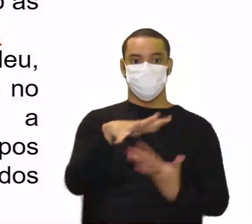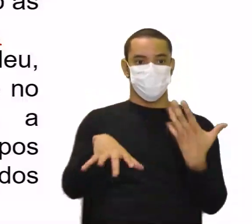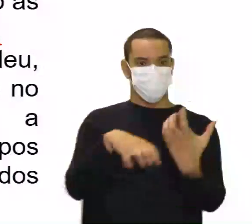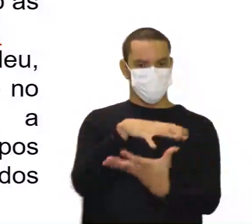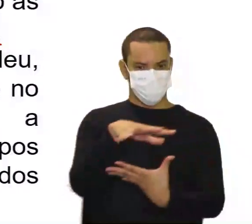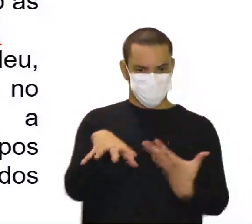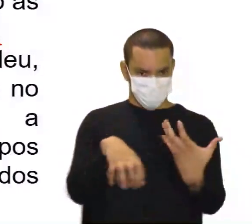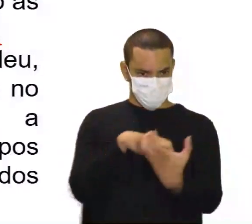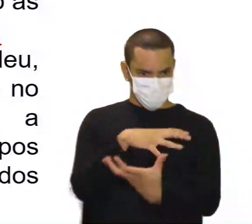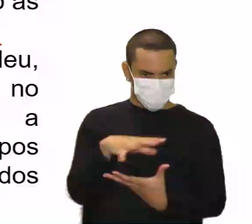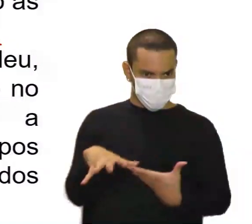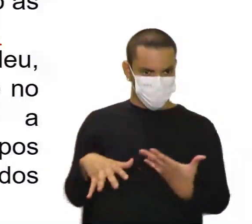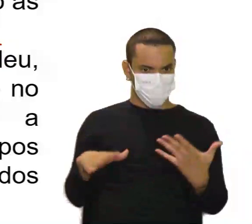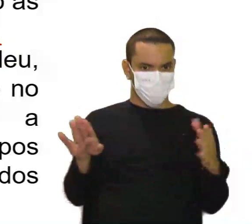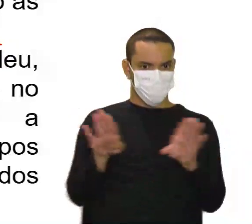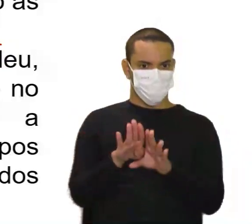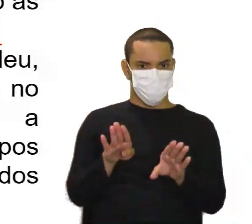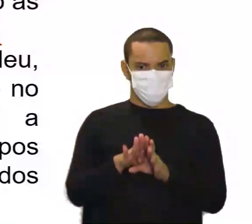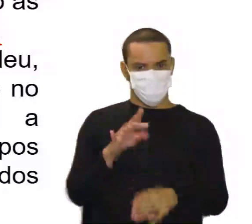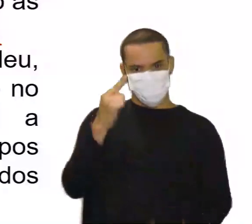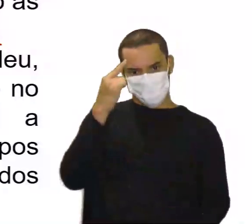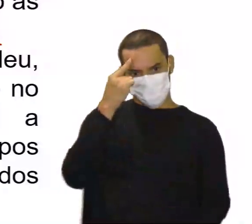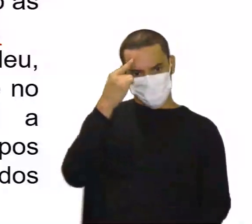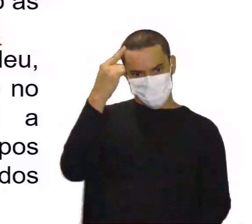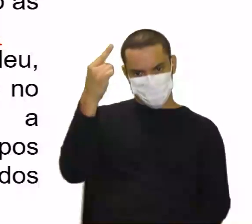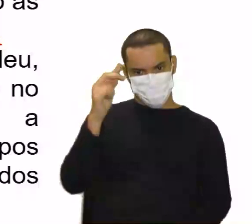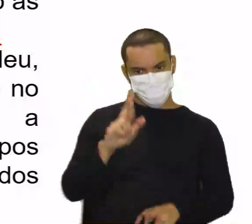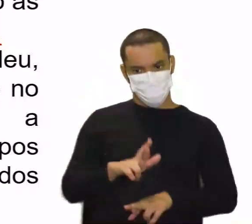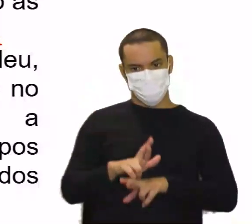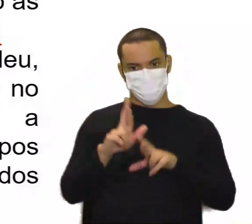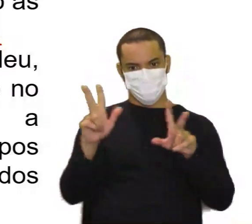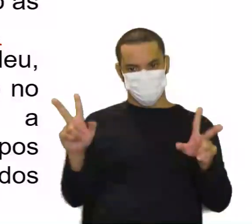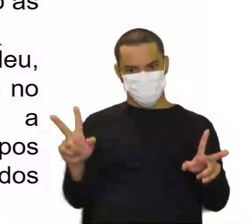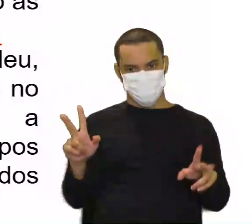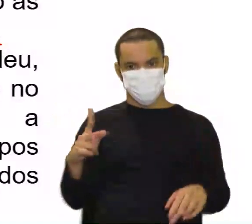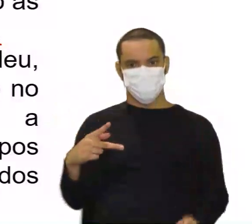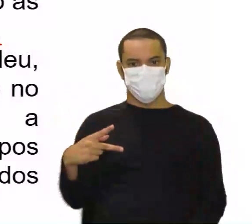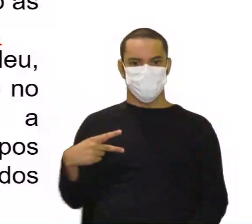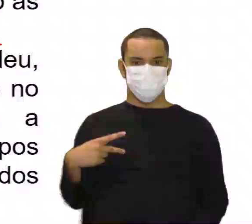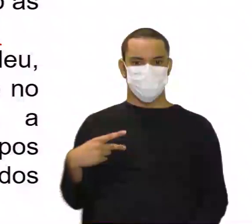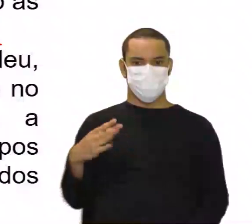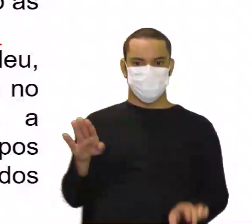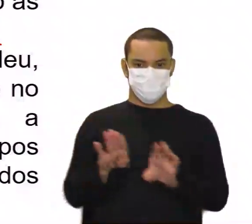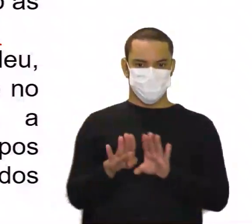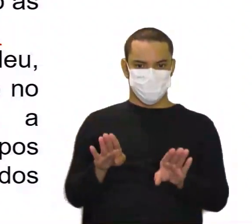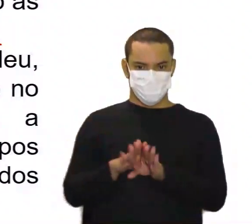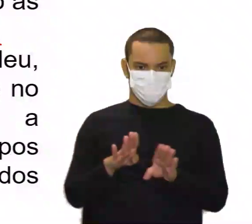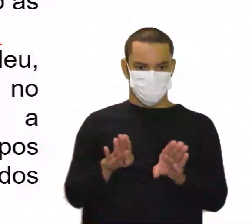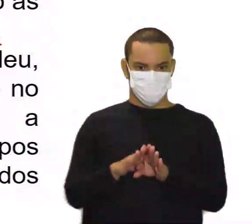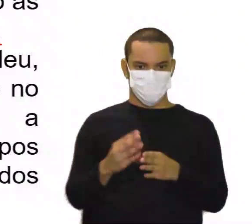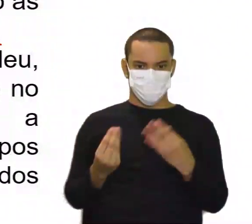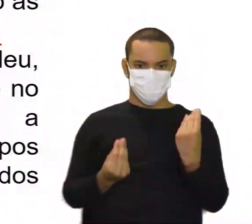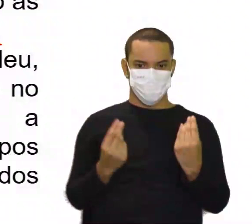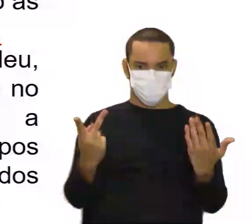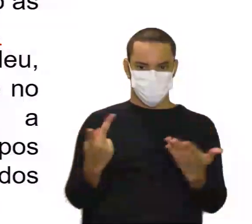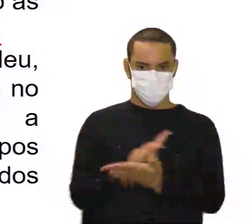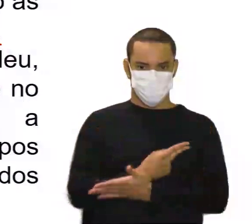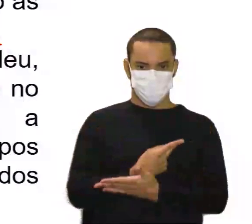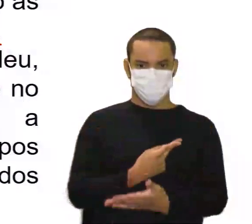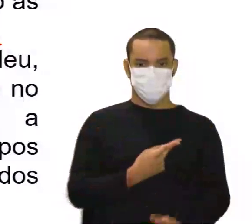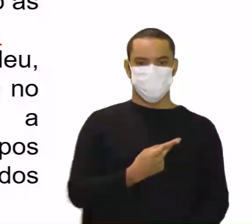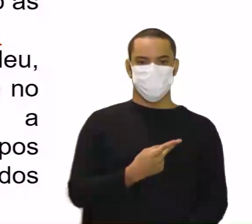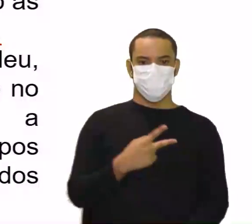revolução, tá falando aí da ideia diferenciada de Copérnico, né? Sair do geocentrismo